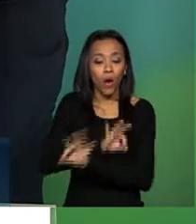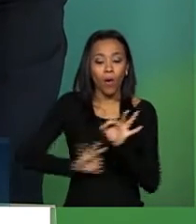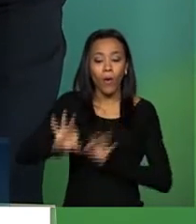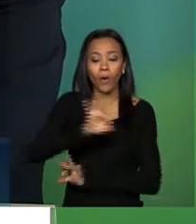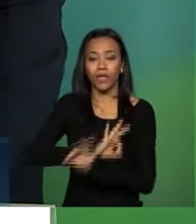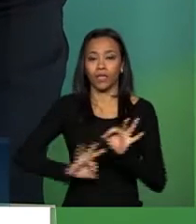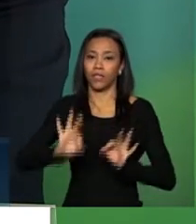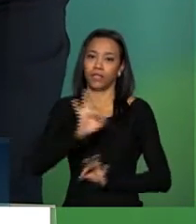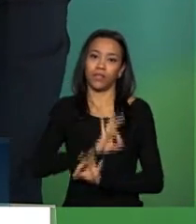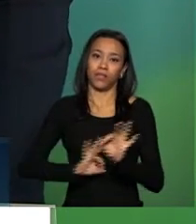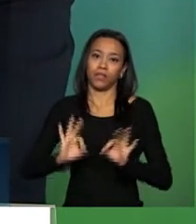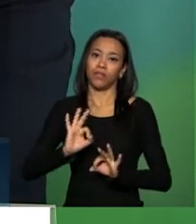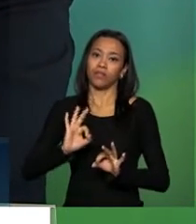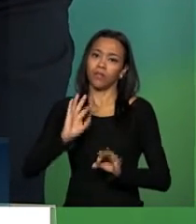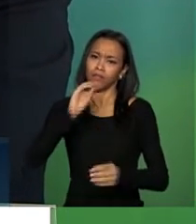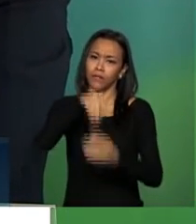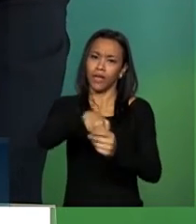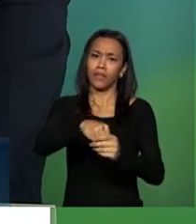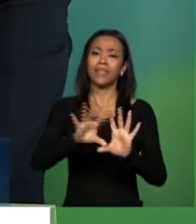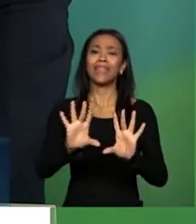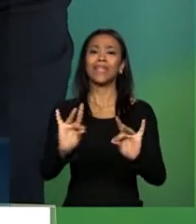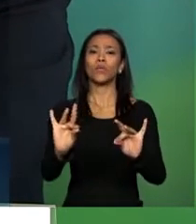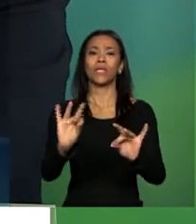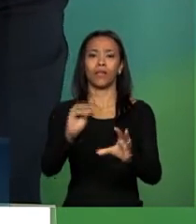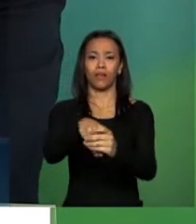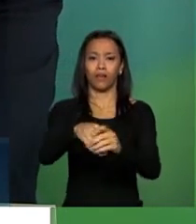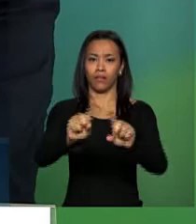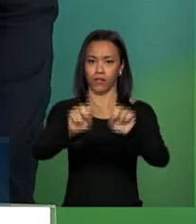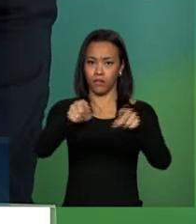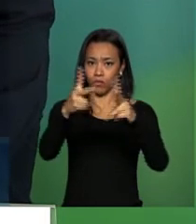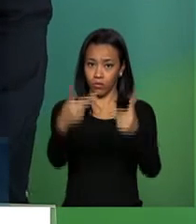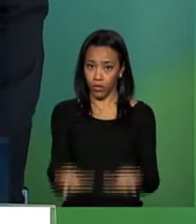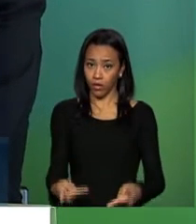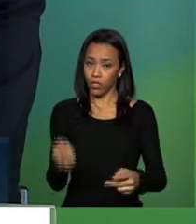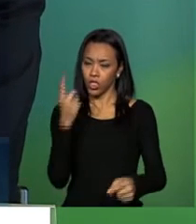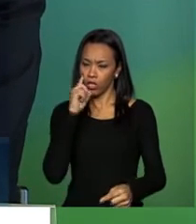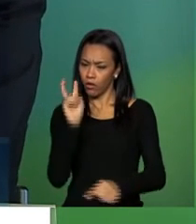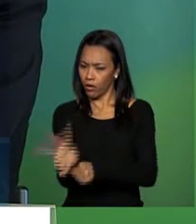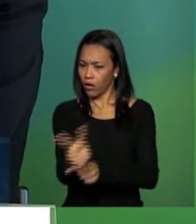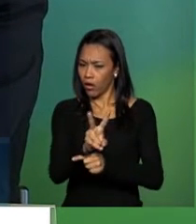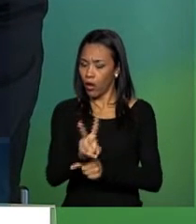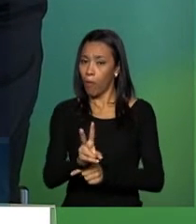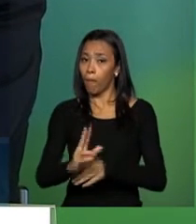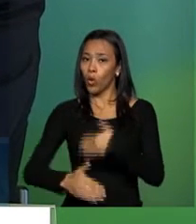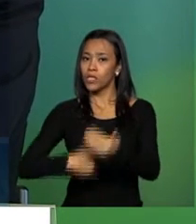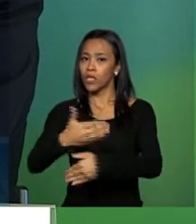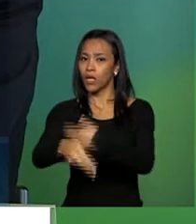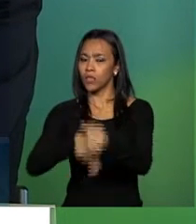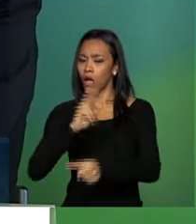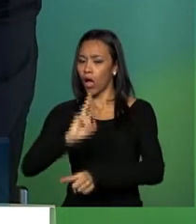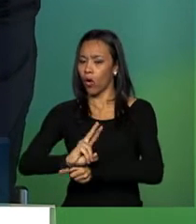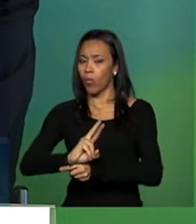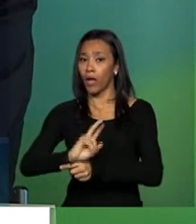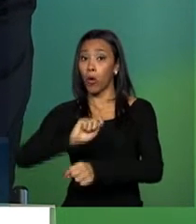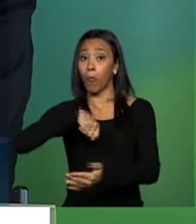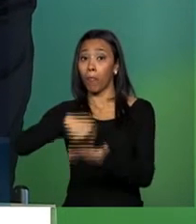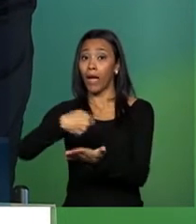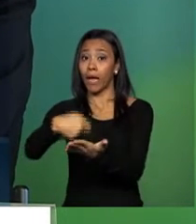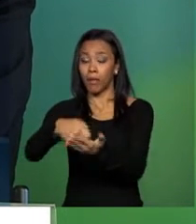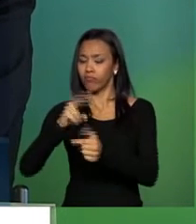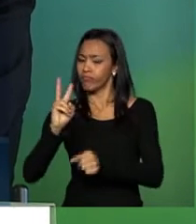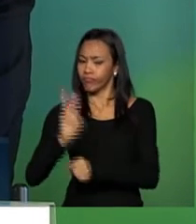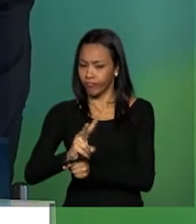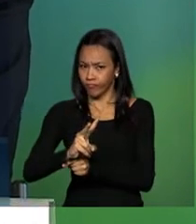um acompanhamento da operacionalização e dos pagamentos desse instrumento. O ministro